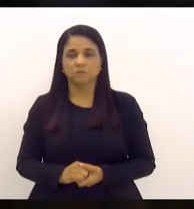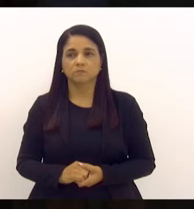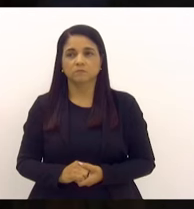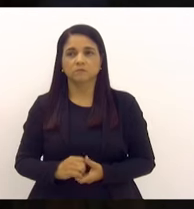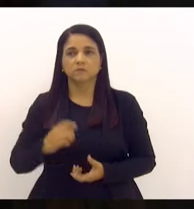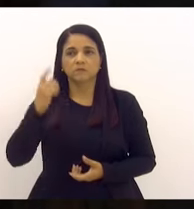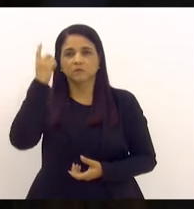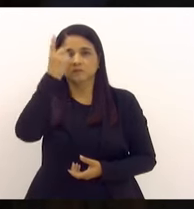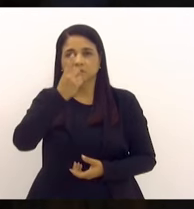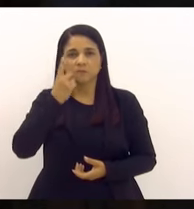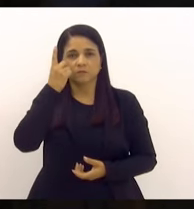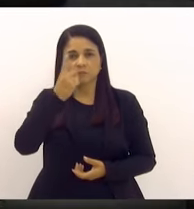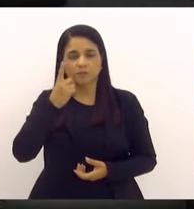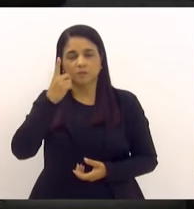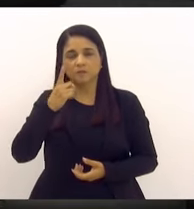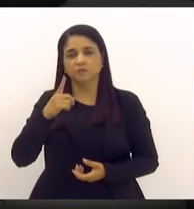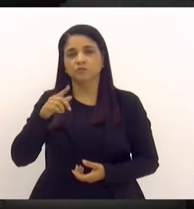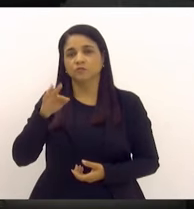Deputado Tiago Galhaço.